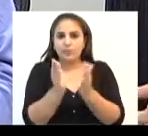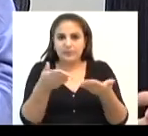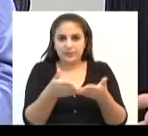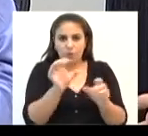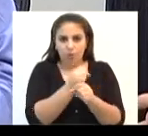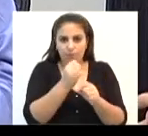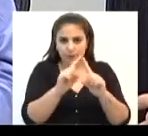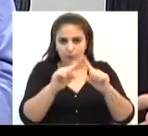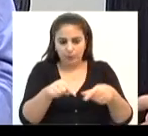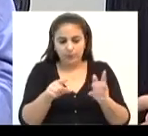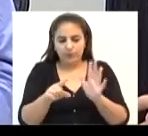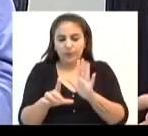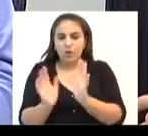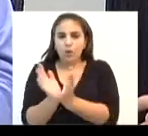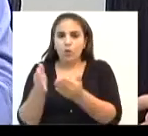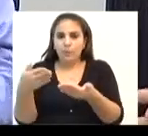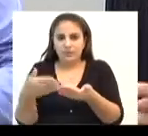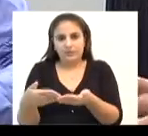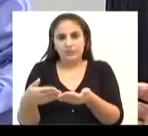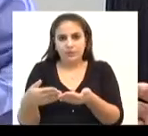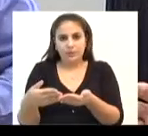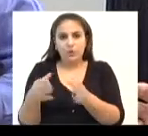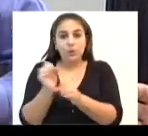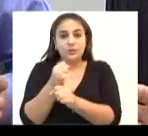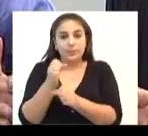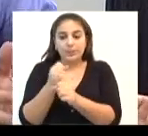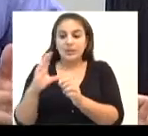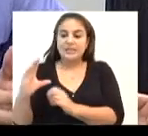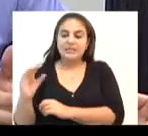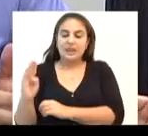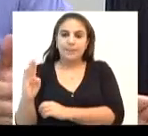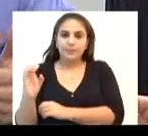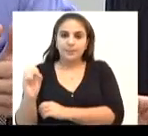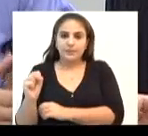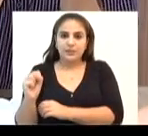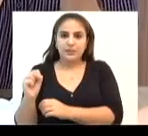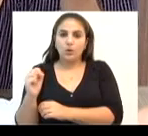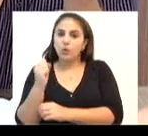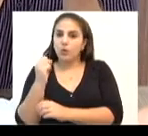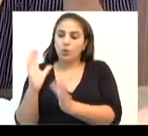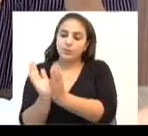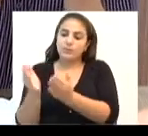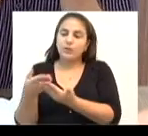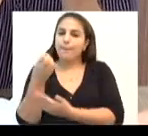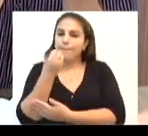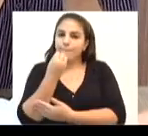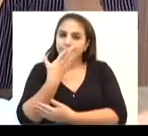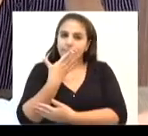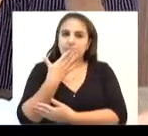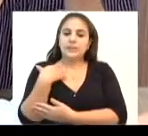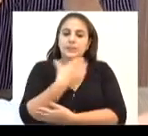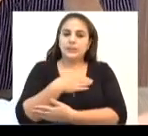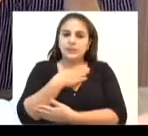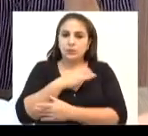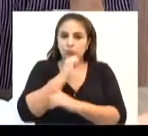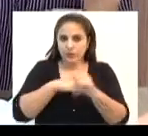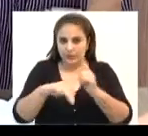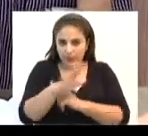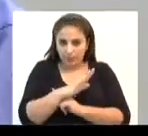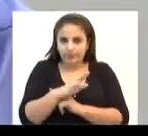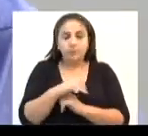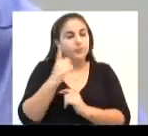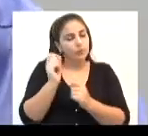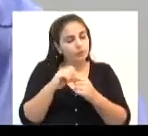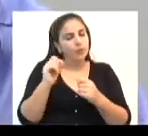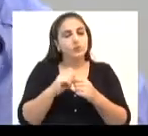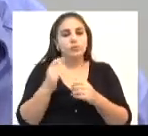de Orçamento e a SEBS, Comissão de Bem-Estar Social. Todas elas, então, foram devidamente preenchidos os seus espaços, as